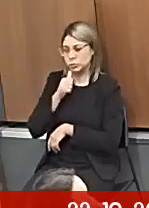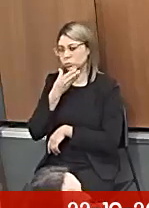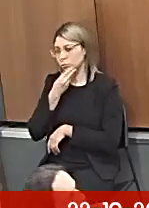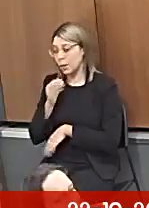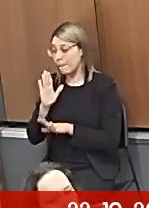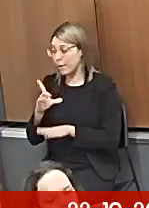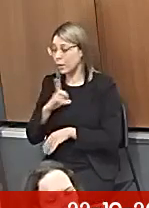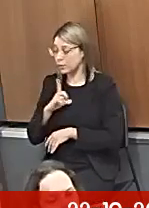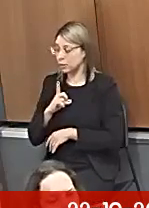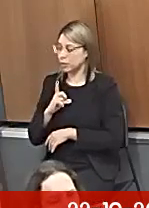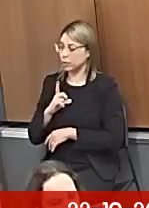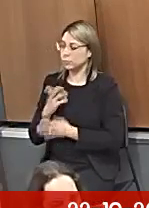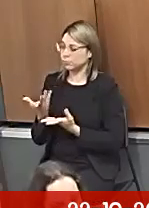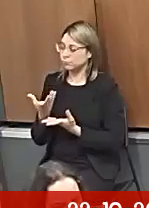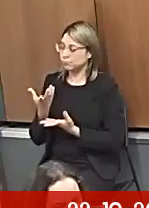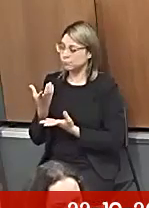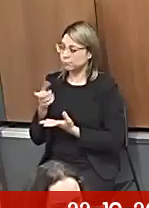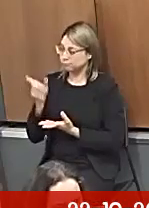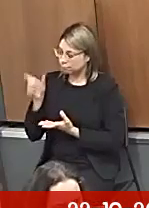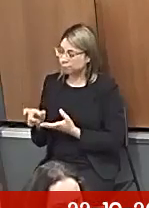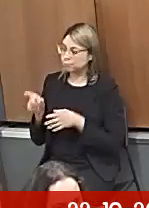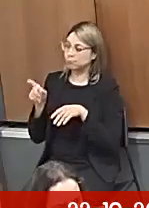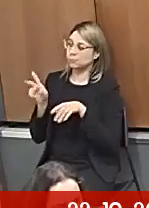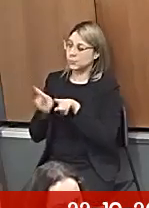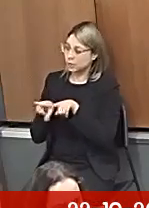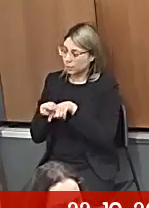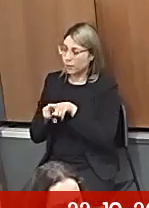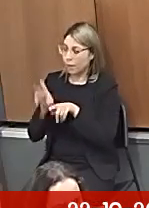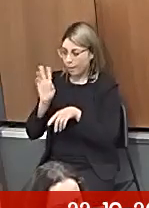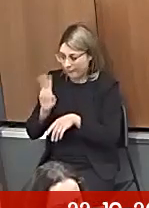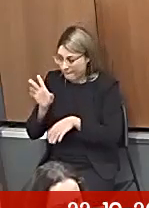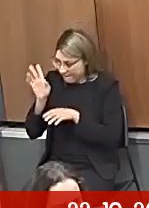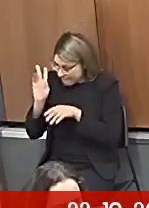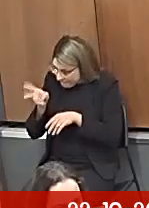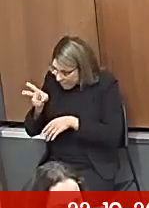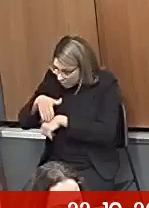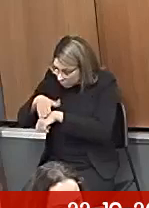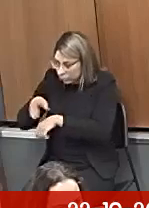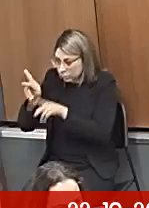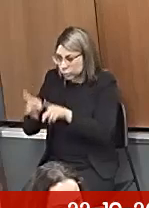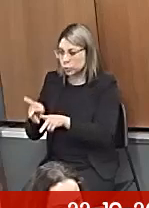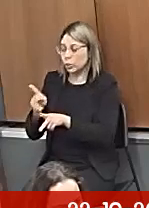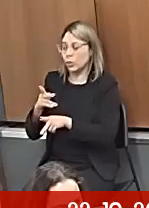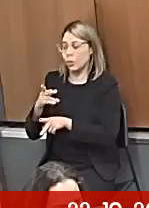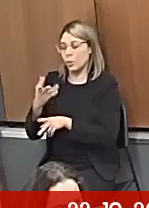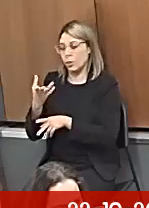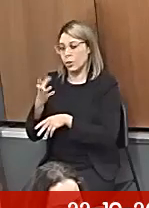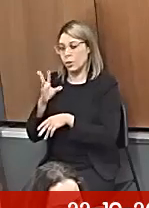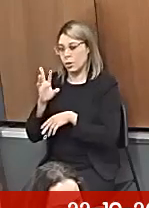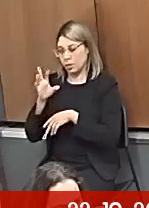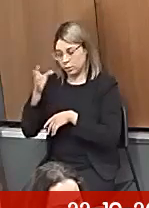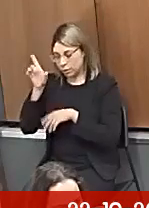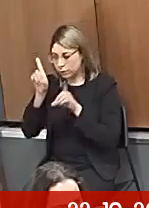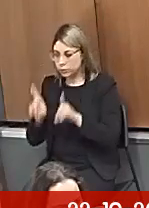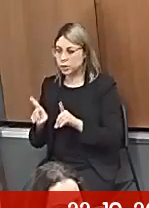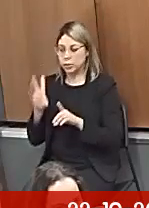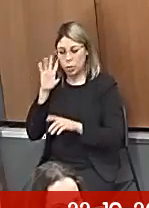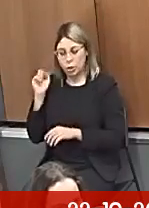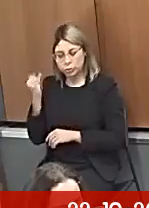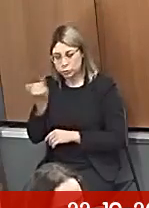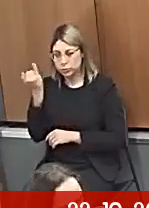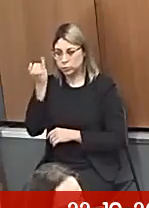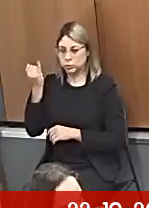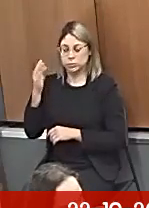também tivemos a graça de ter representantes diretos exercendo essa voz, que eu acho que toda